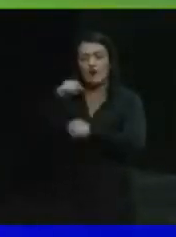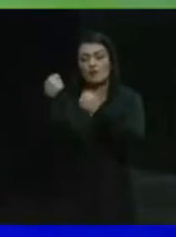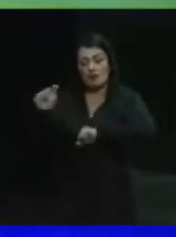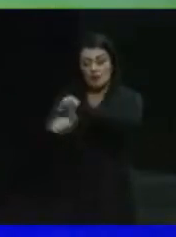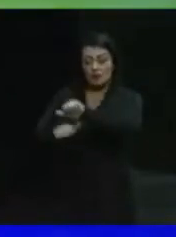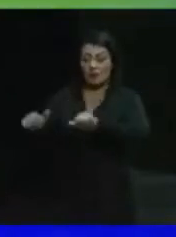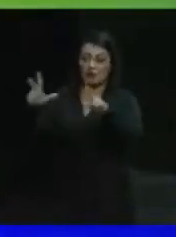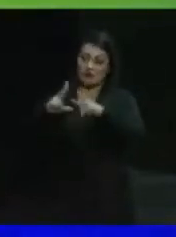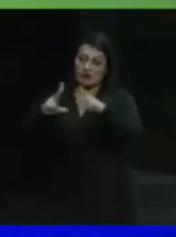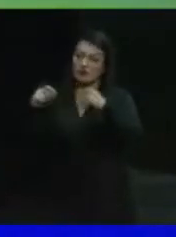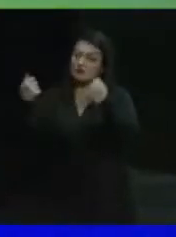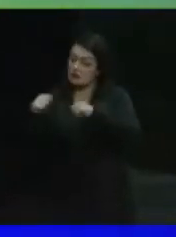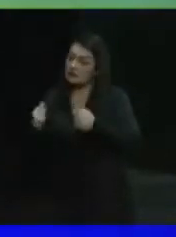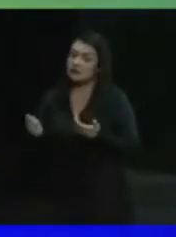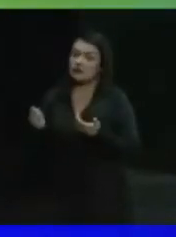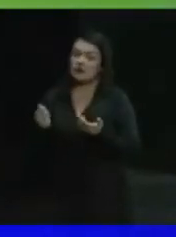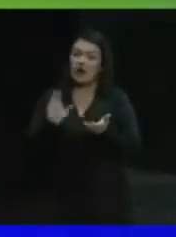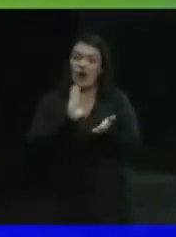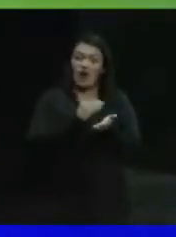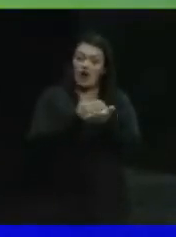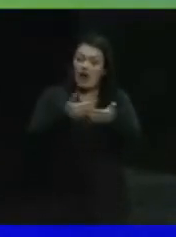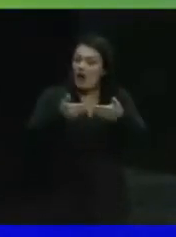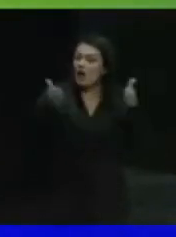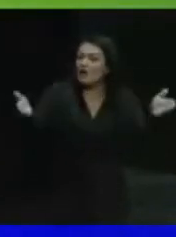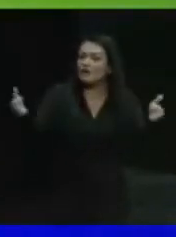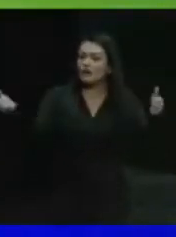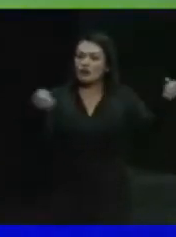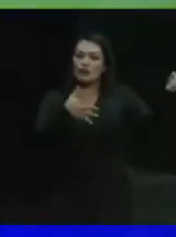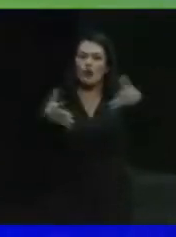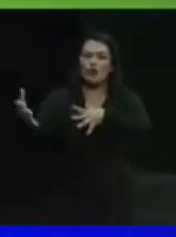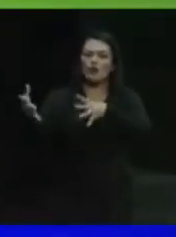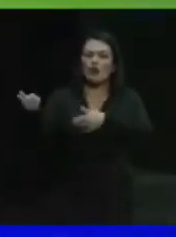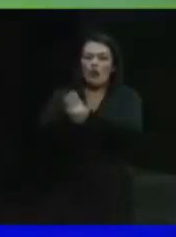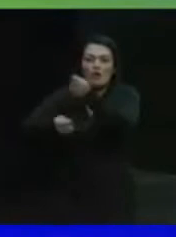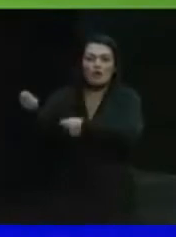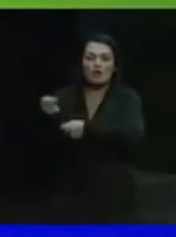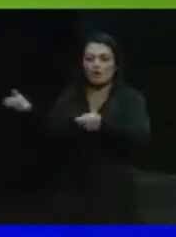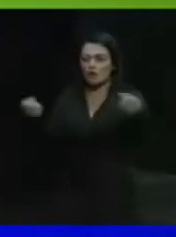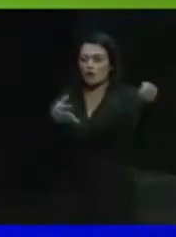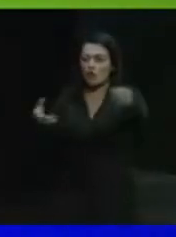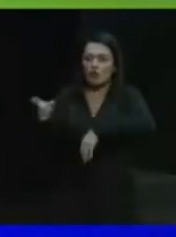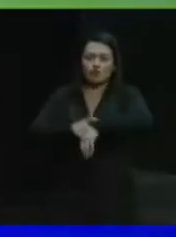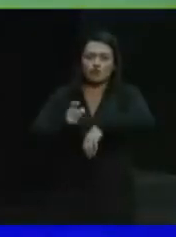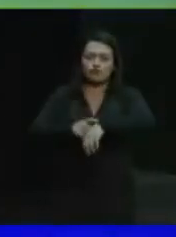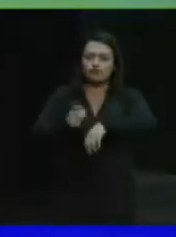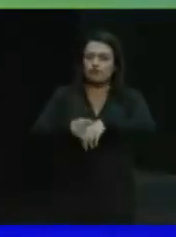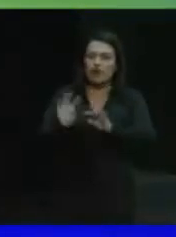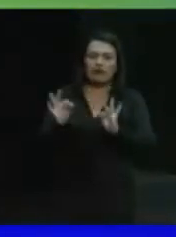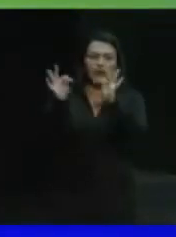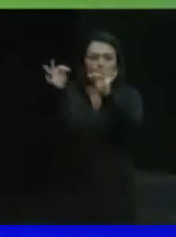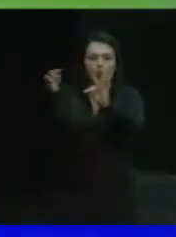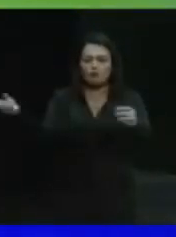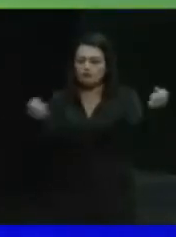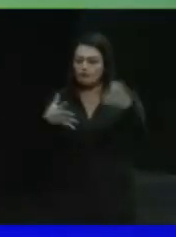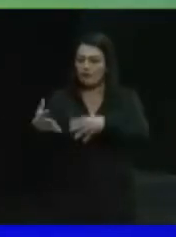abrir e modernizar nossa economia, buscando mercados externos. O tempo é de inovação e não podemos